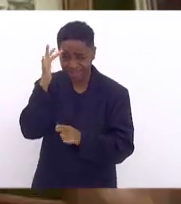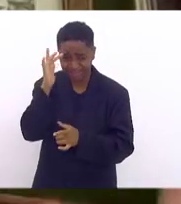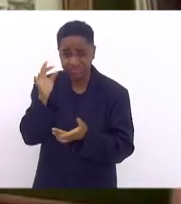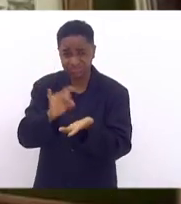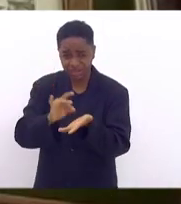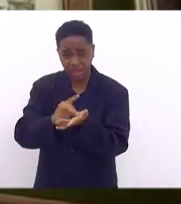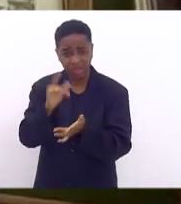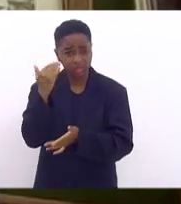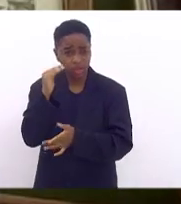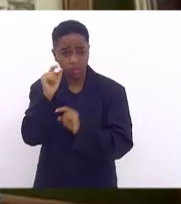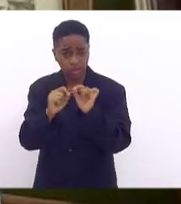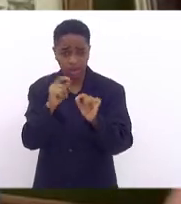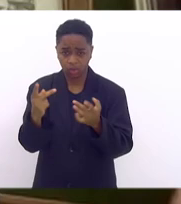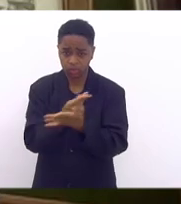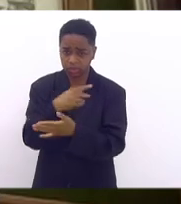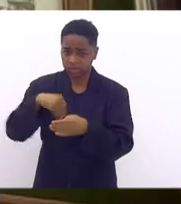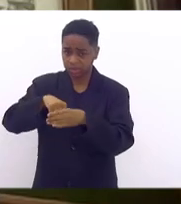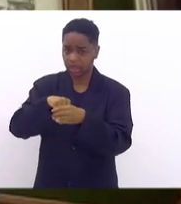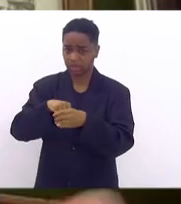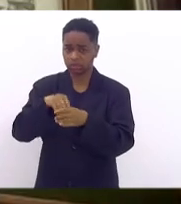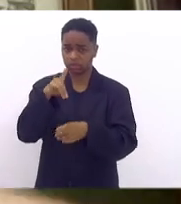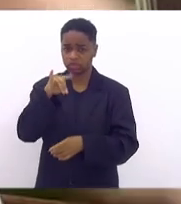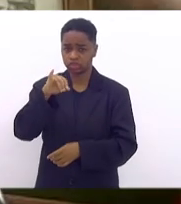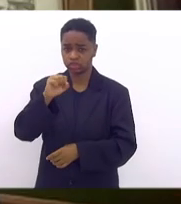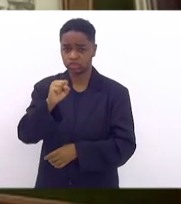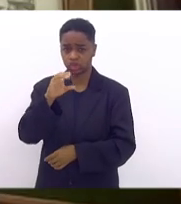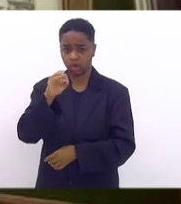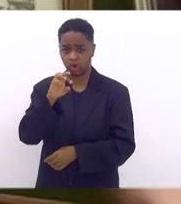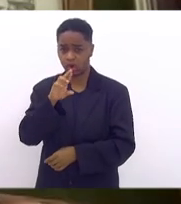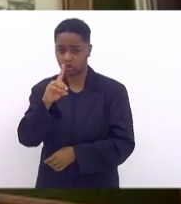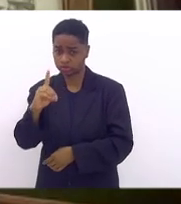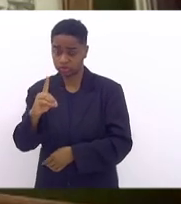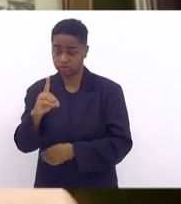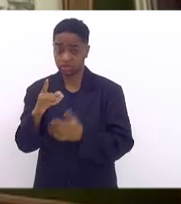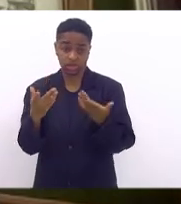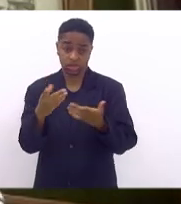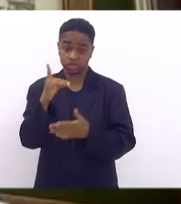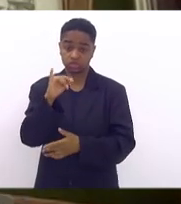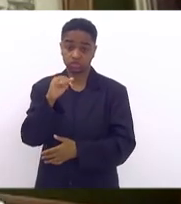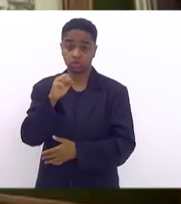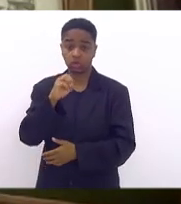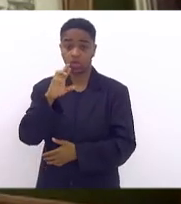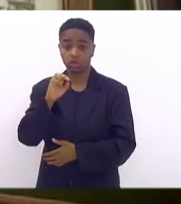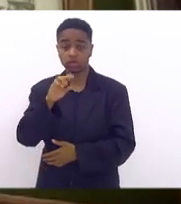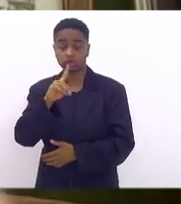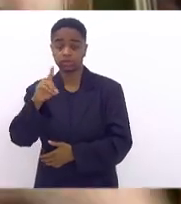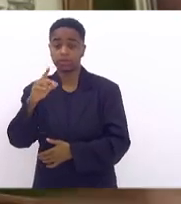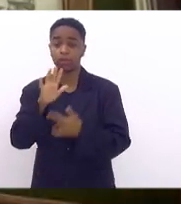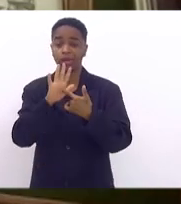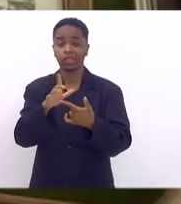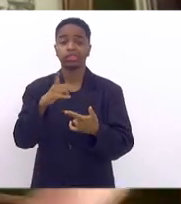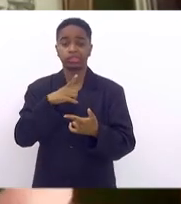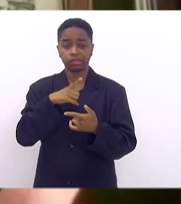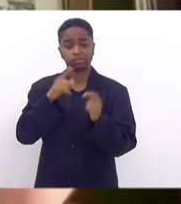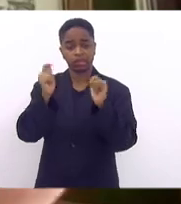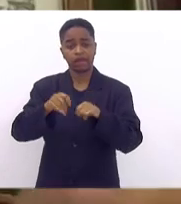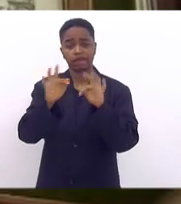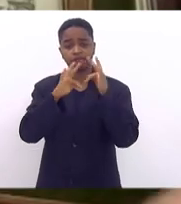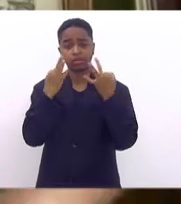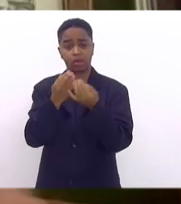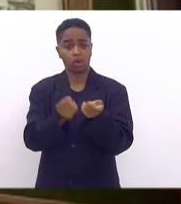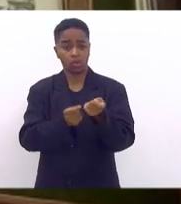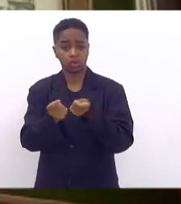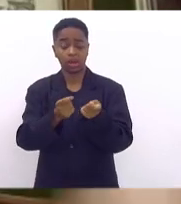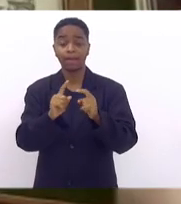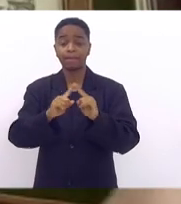entender o que acontece dentro do Discord? Aí o Discord diz: não, mas agora tem um controle parental. Aí aquele rapaz,